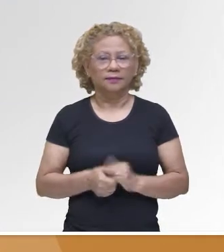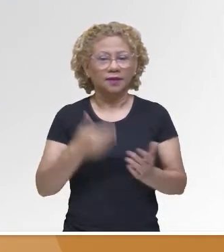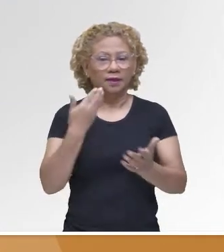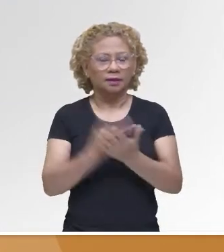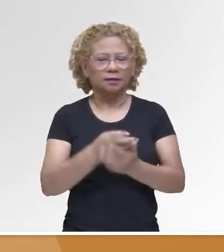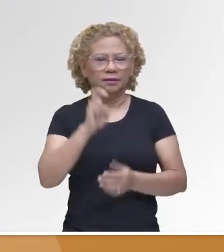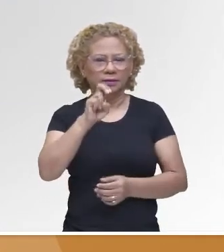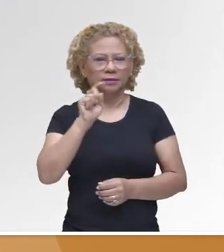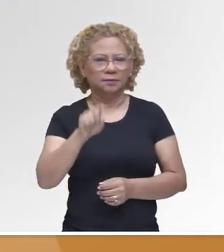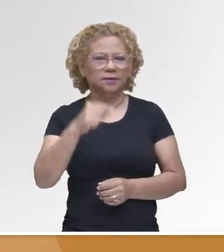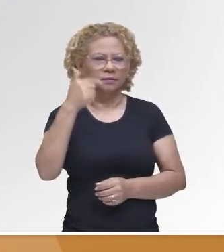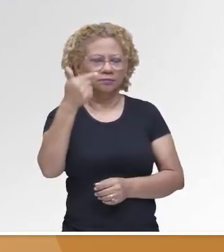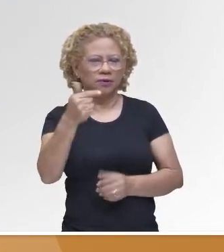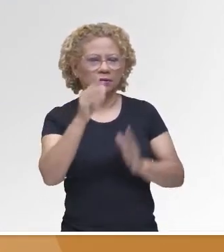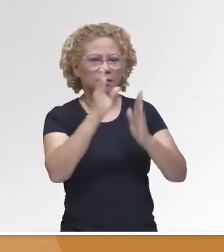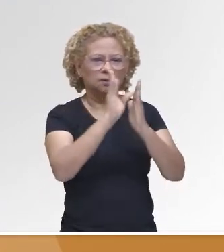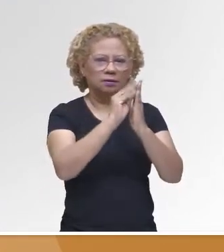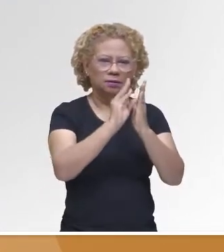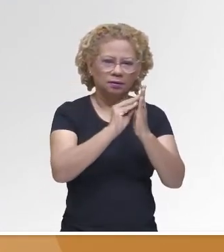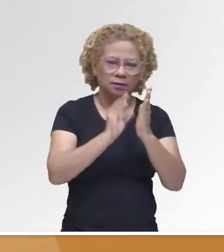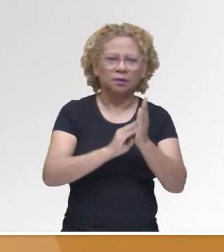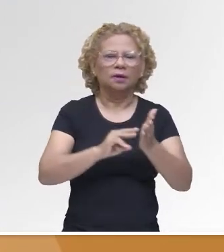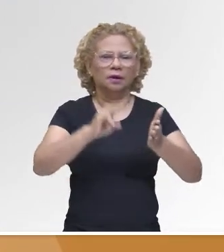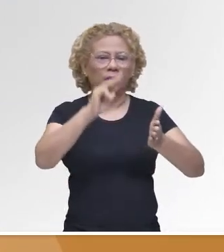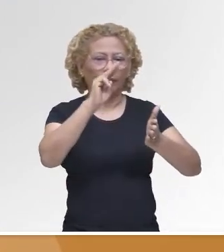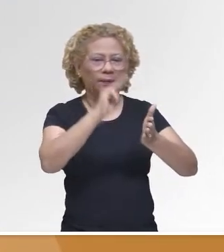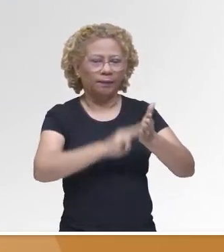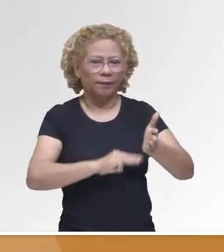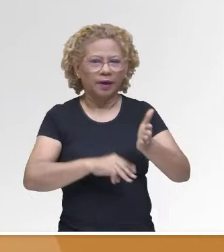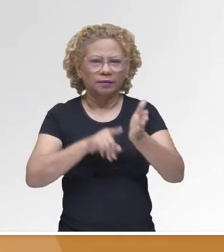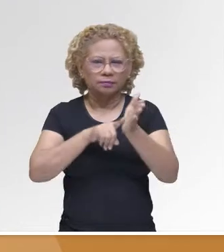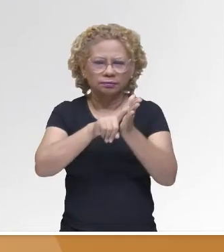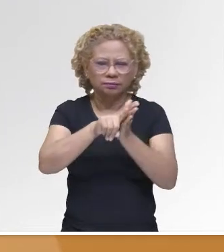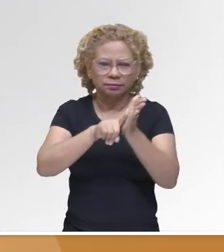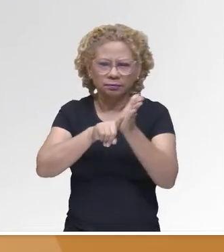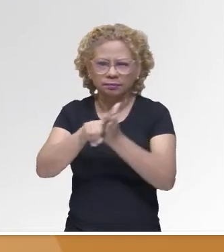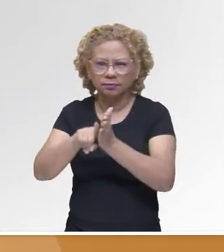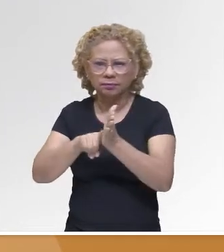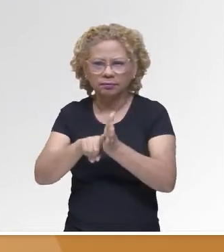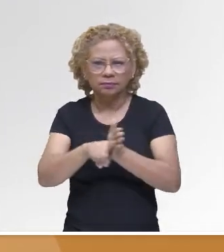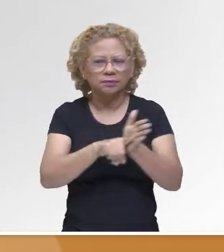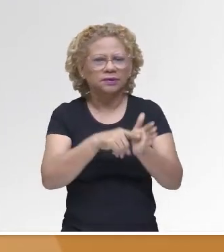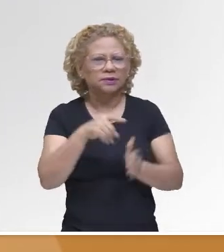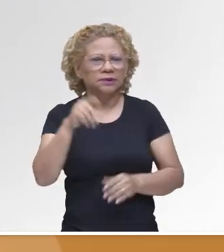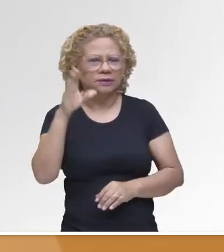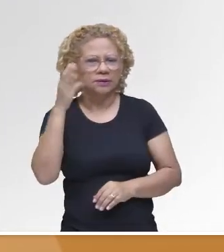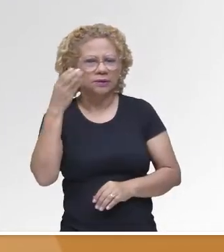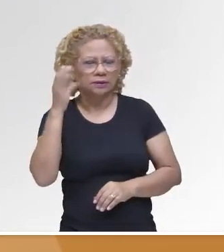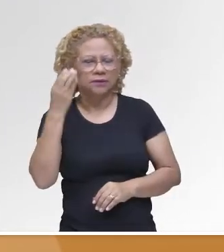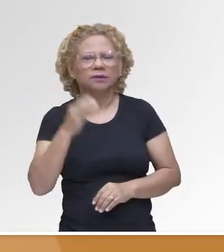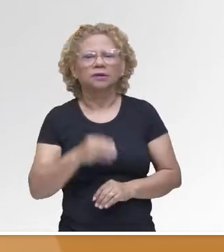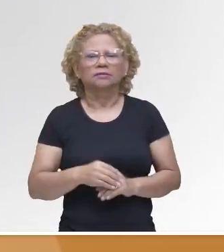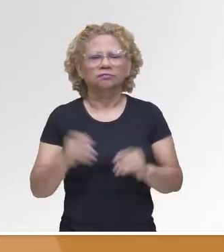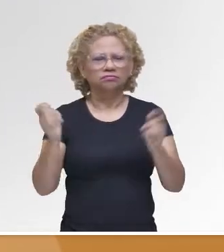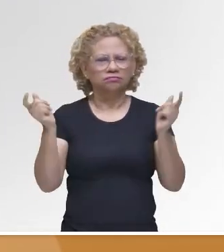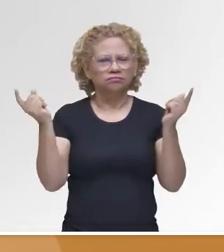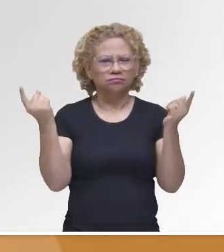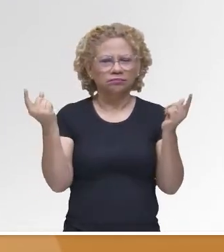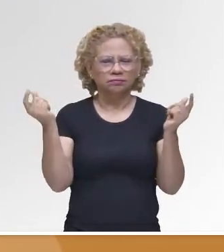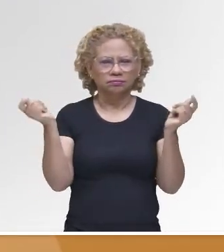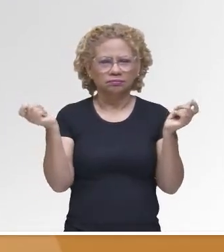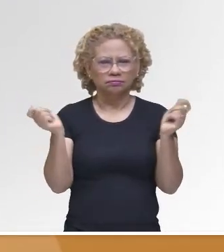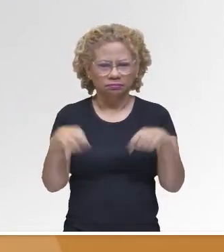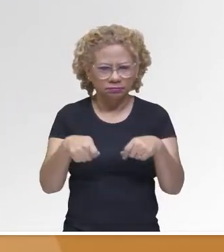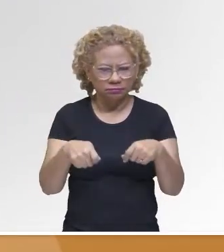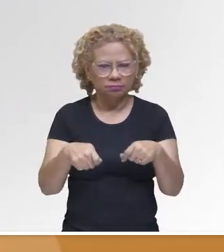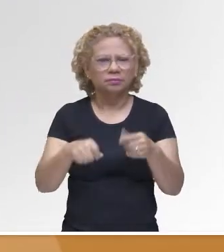Aula 5.2. Conteúdos: o método e a investigação científica. O desafio do método: